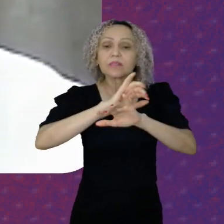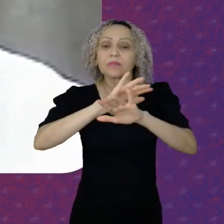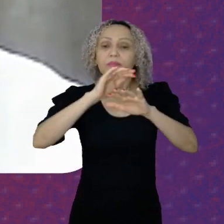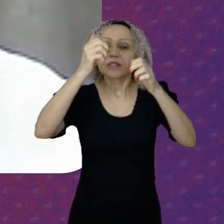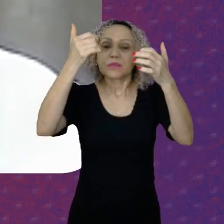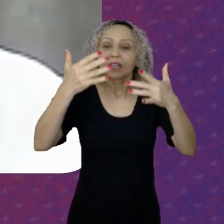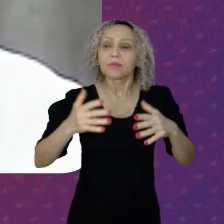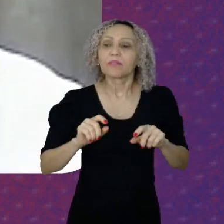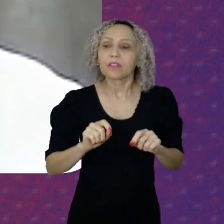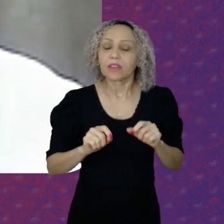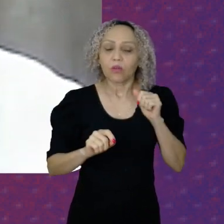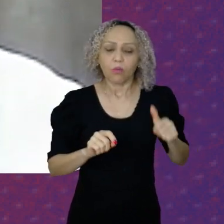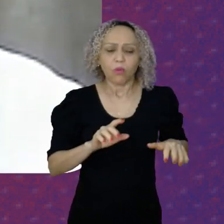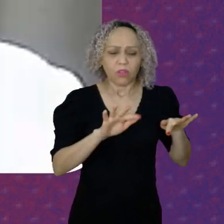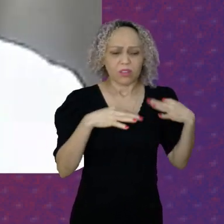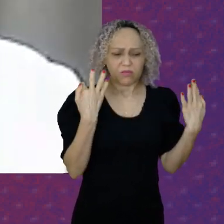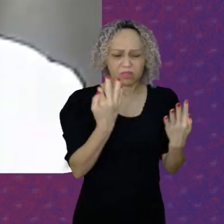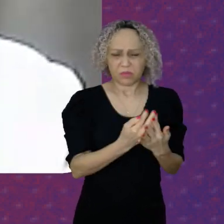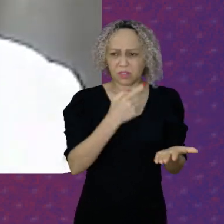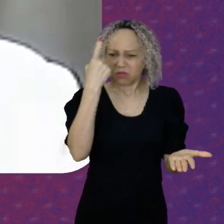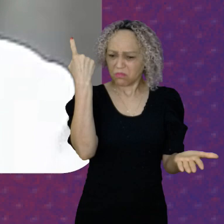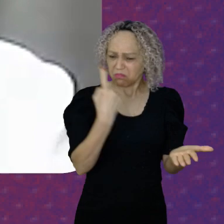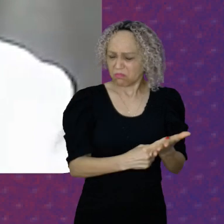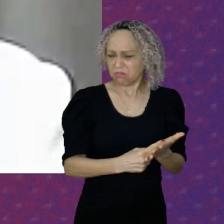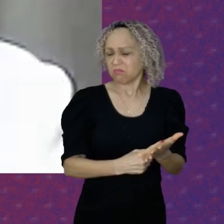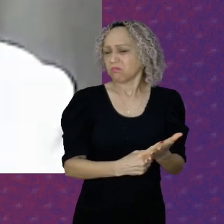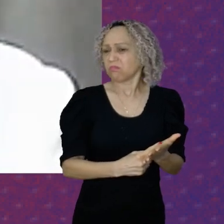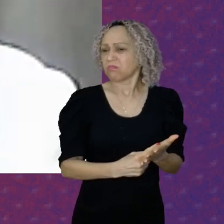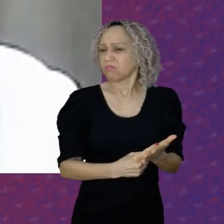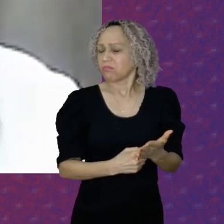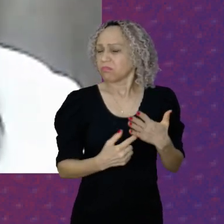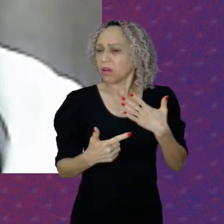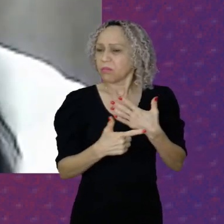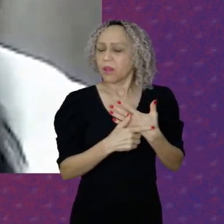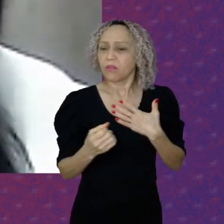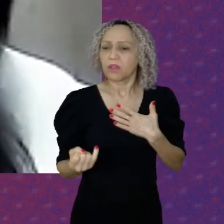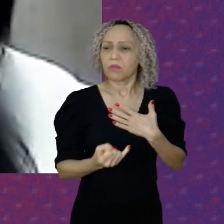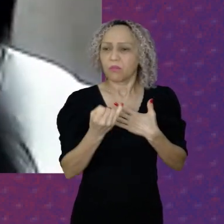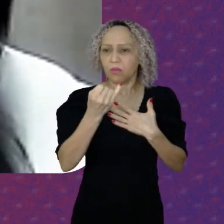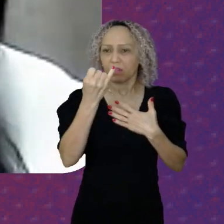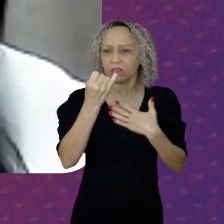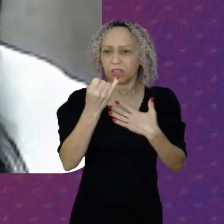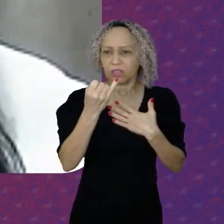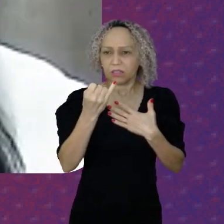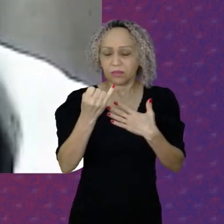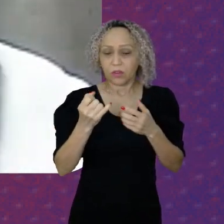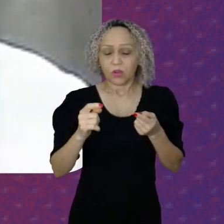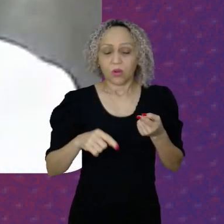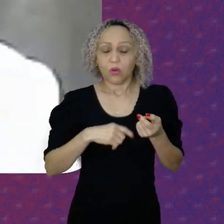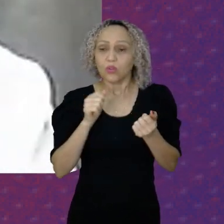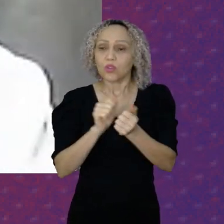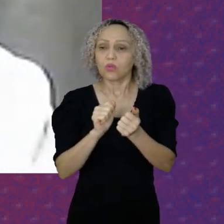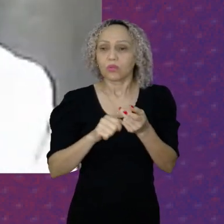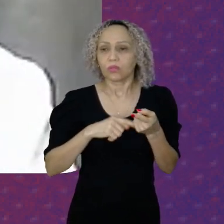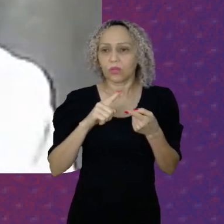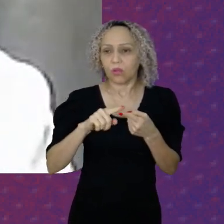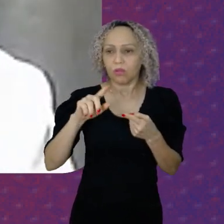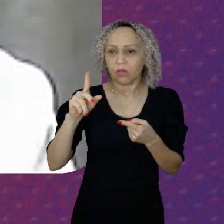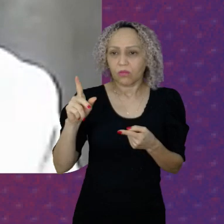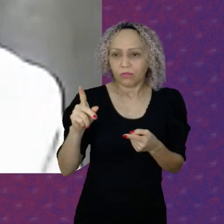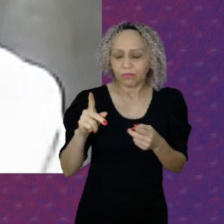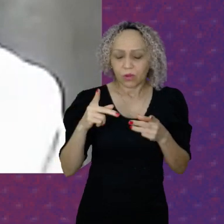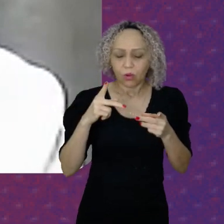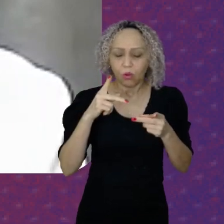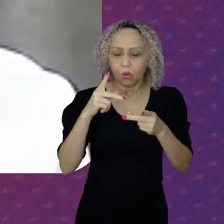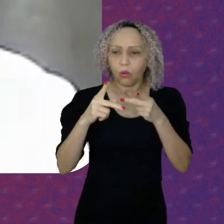Família cumpriu um papel importantíssimo junto com outros dois programas, o ProUni e o FIES. Mas, para além